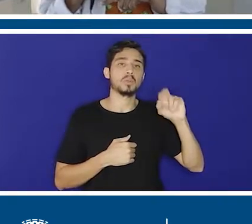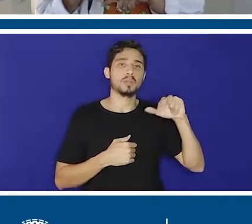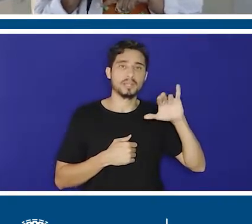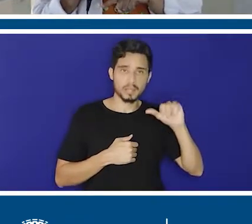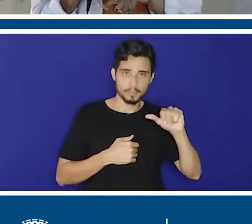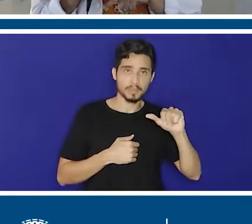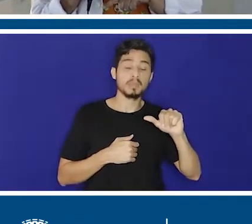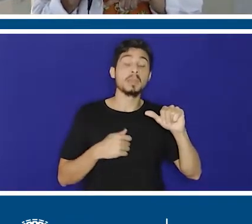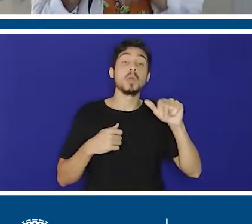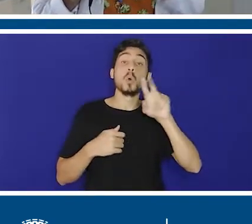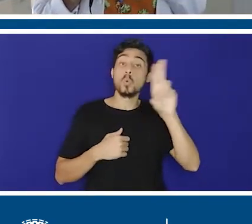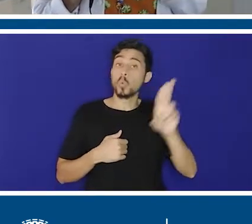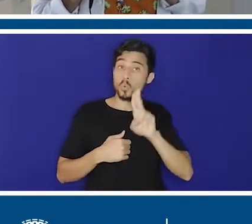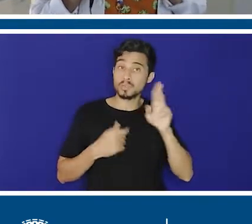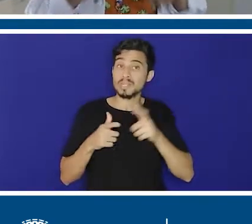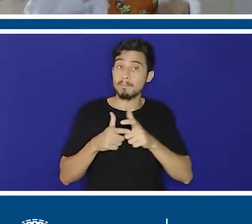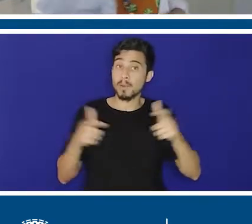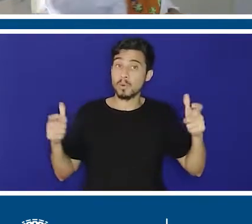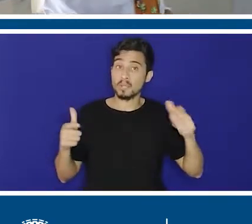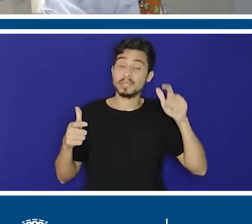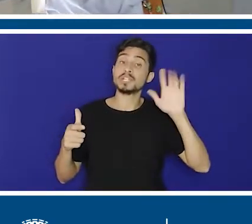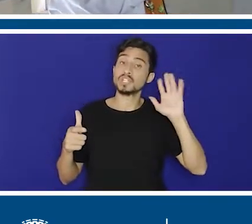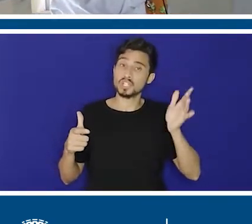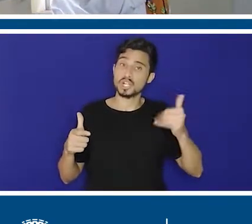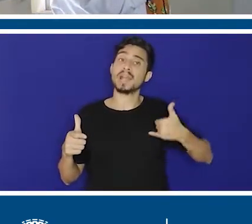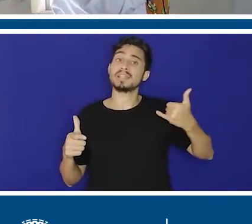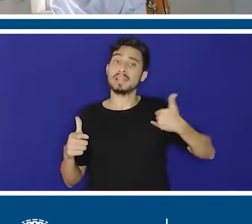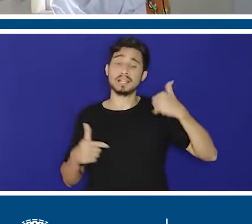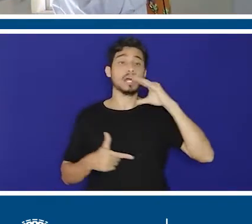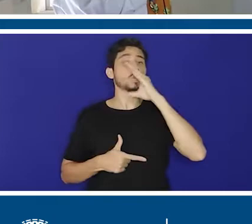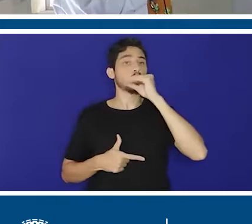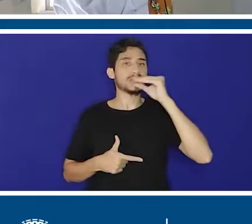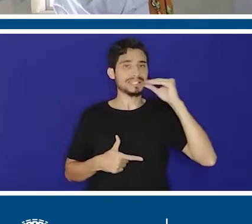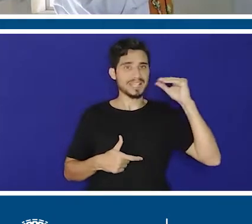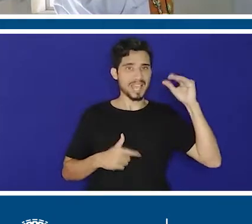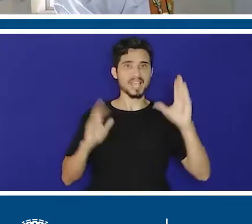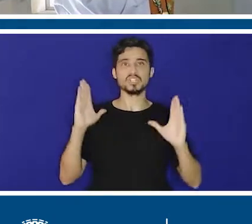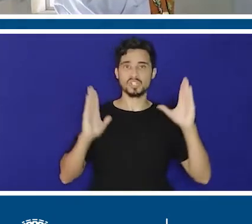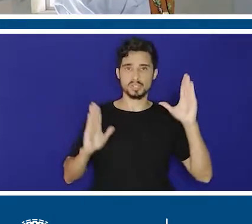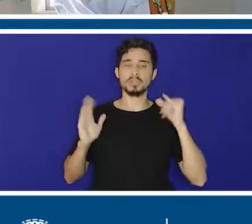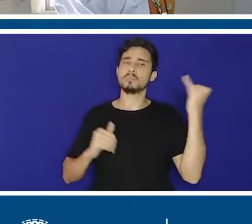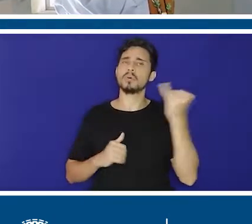em adolescente. É outra coisa que a gente tem que ficar de olho.